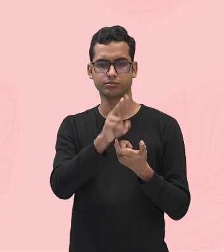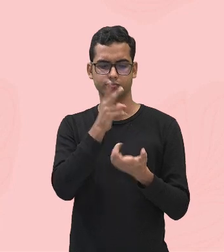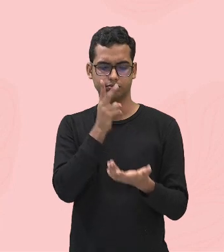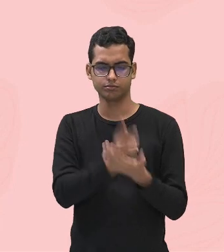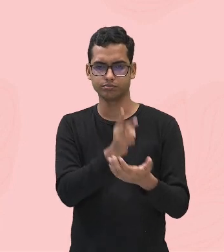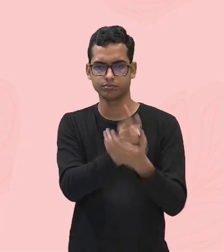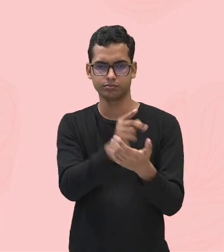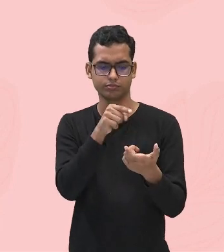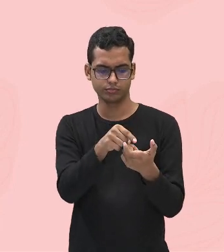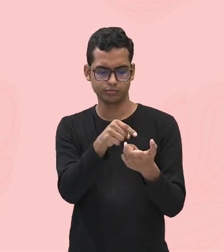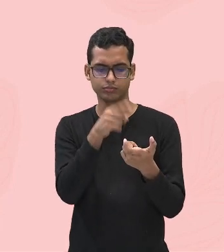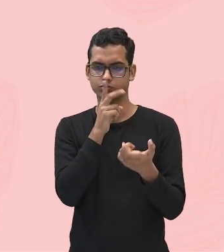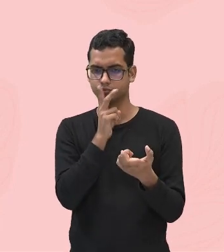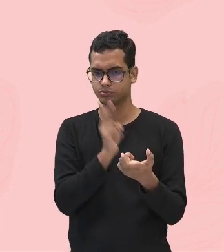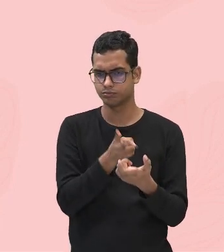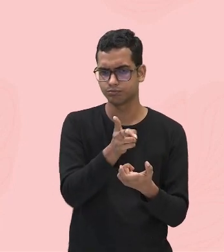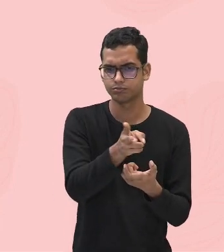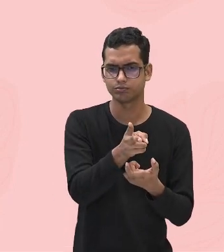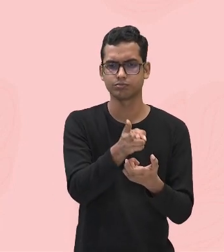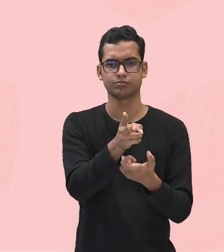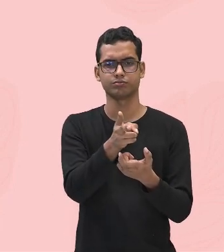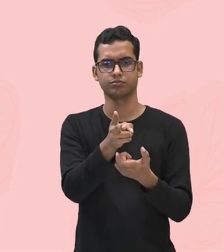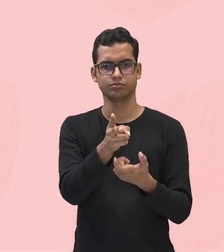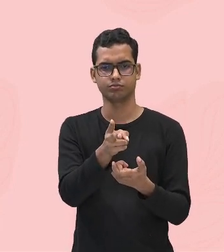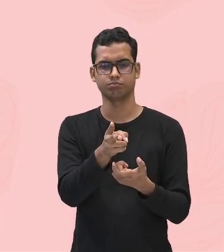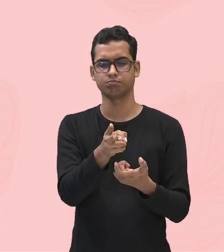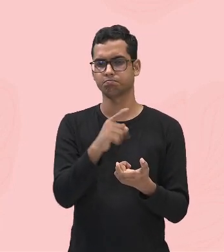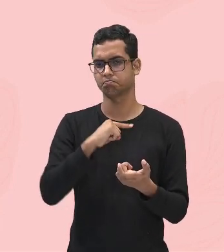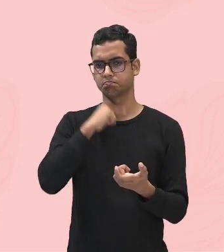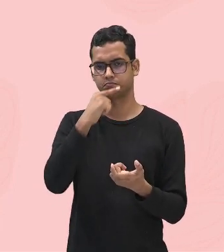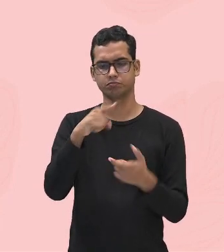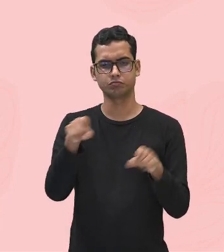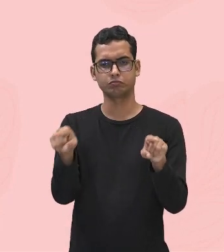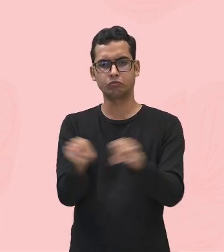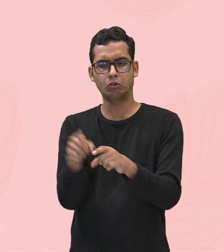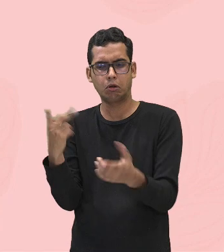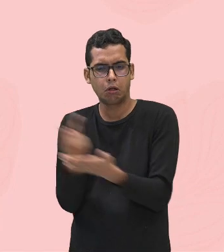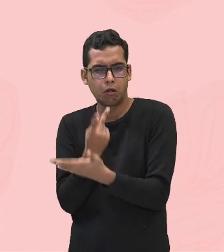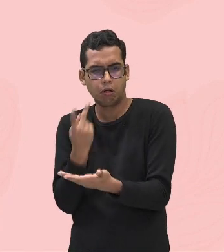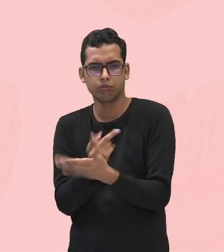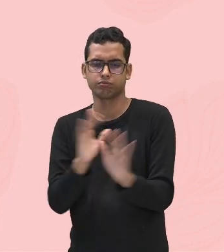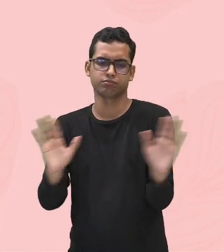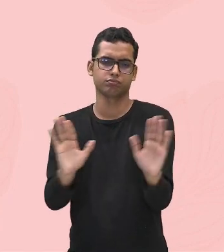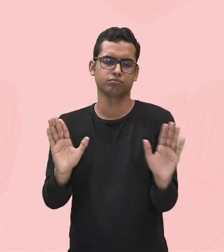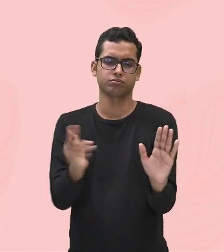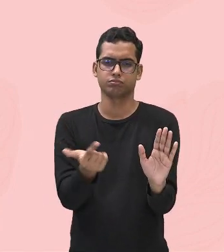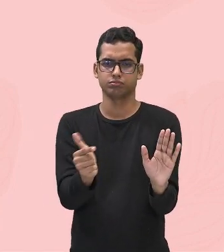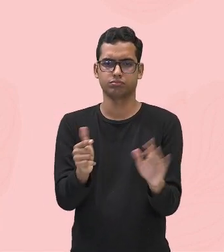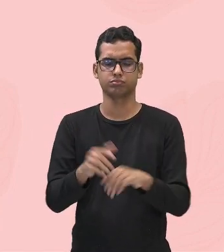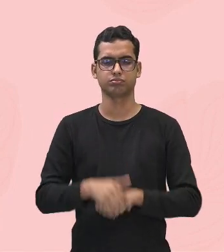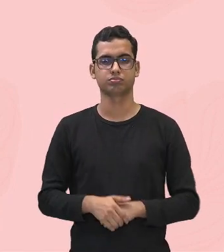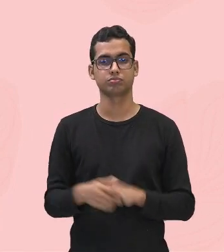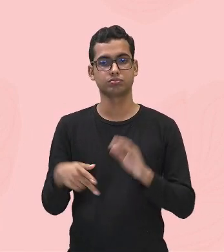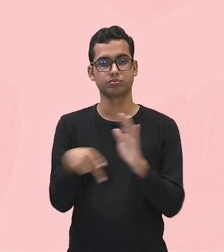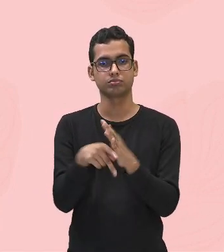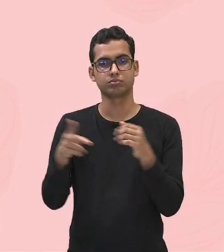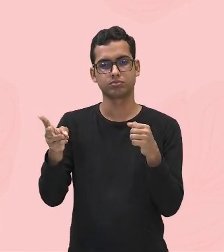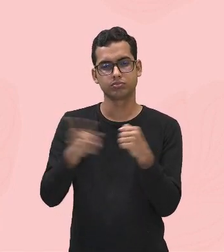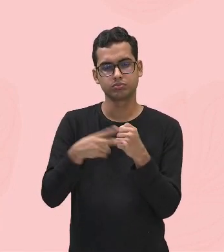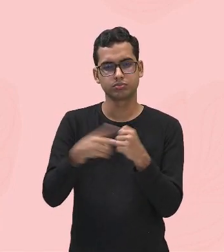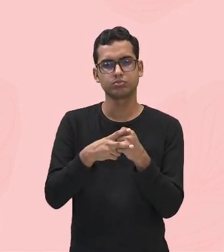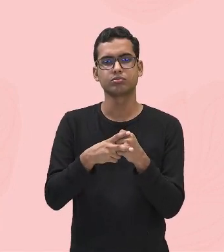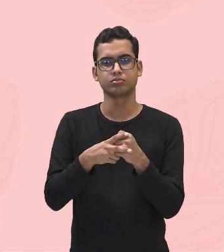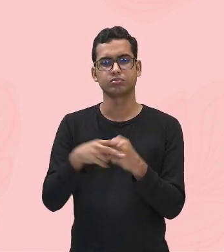igual, sem nenhum tipo de irregularidade, porque estamos falando de verbos regulares. E aí acrescentamos